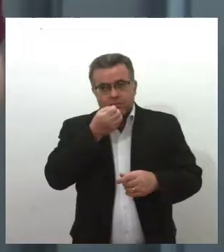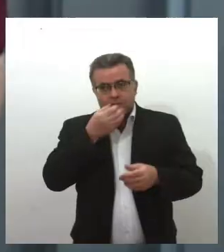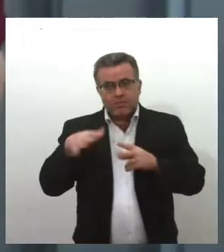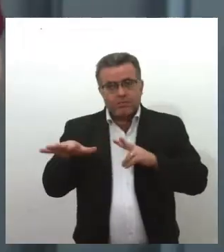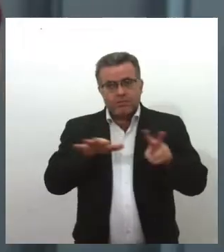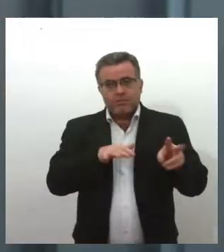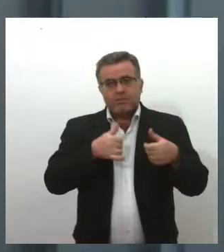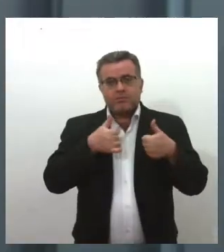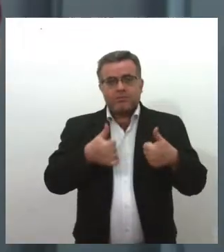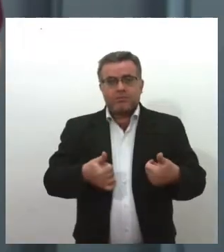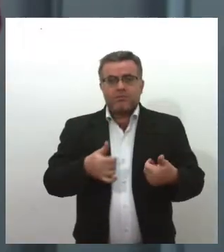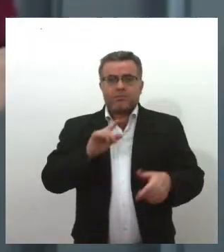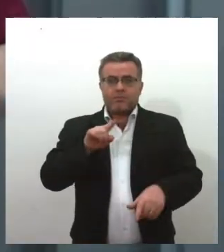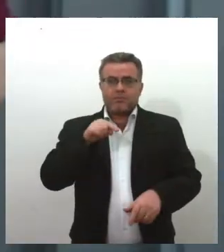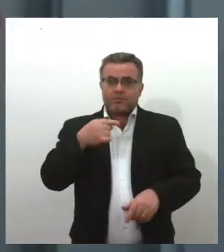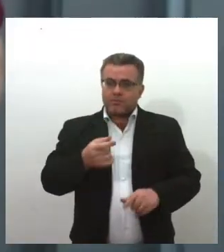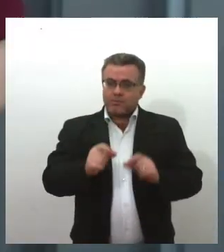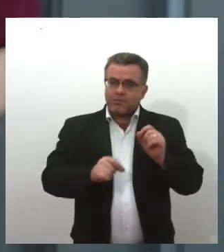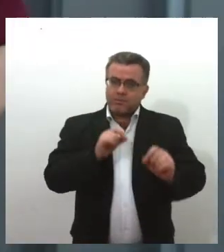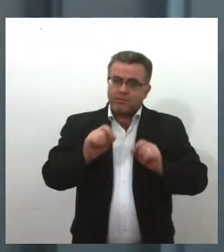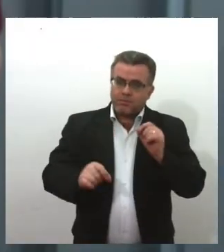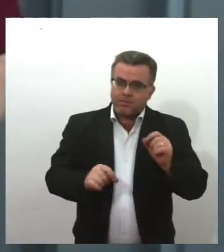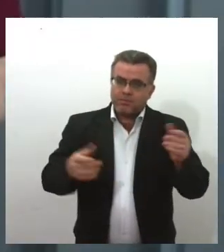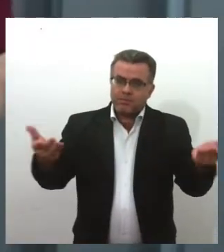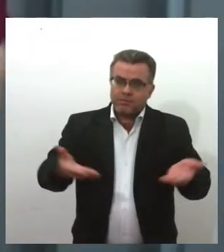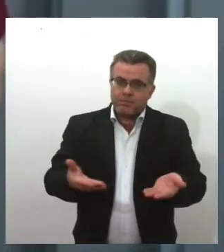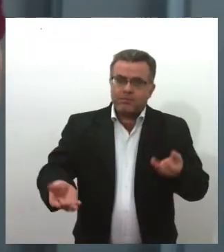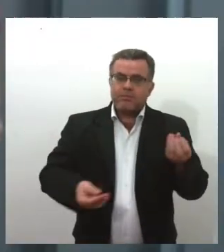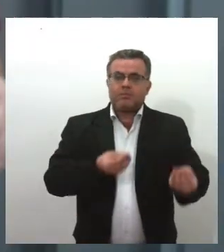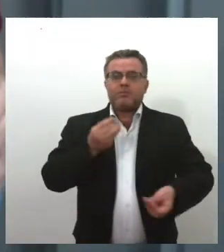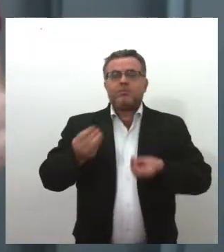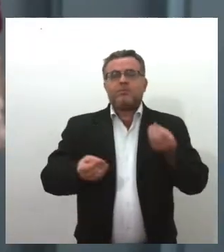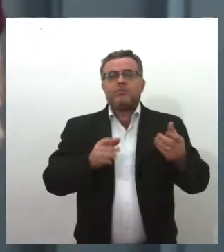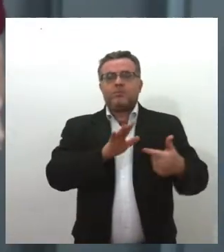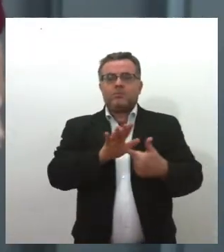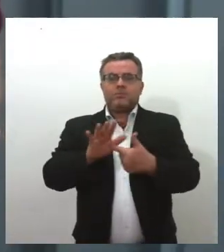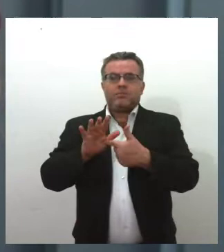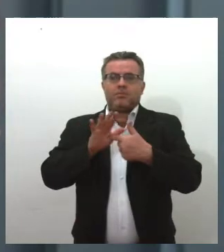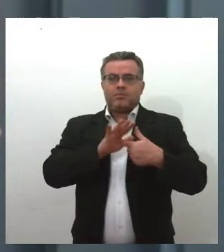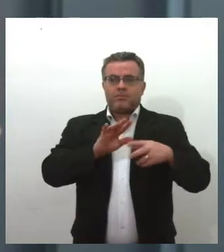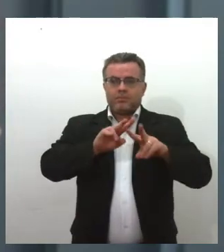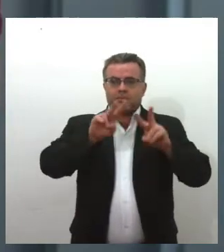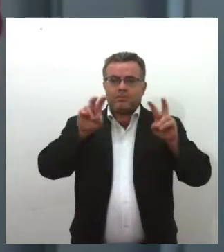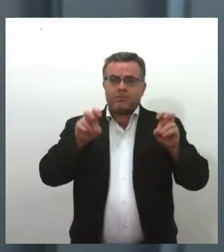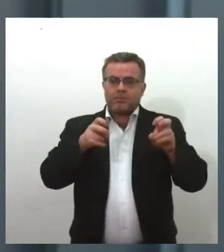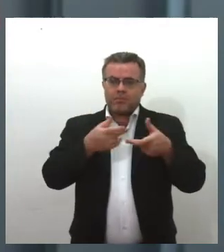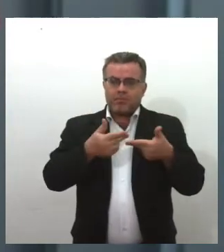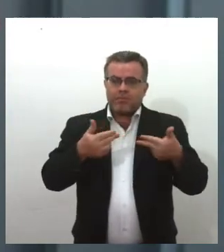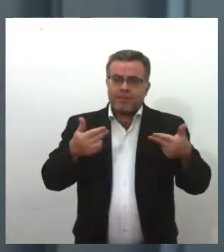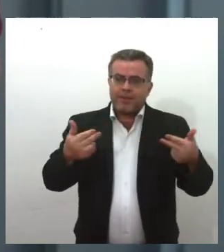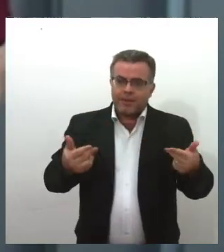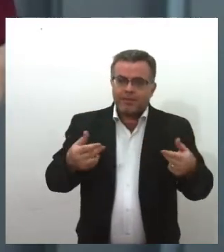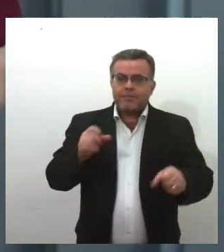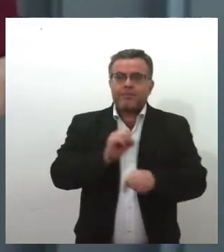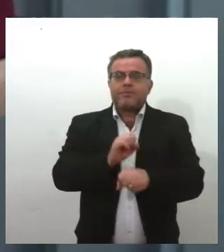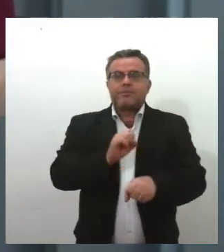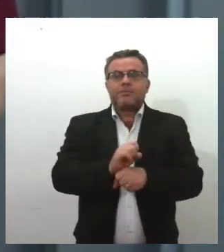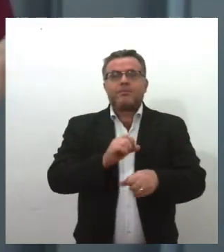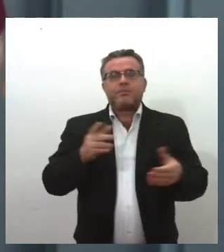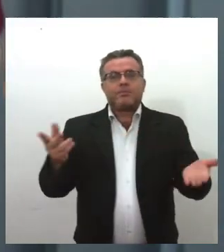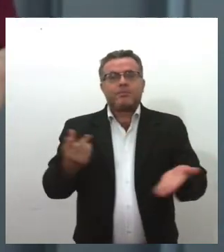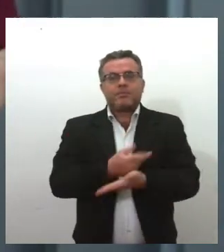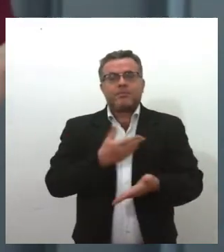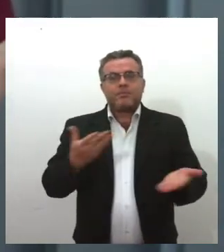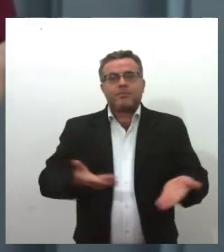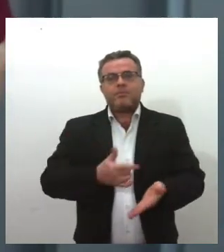também. Daqui a pouco tem uma Alésia Notícia que hoje destaca a oferta de vagas temporárias que deve crescer neste fim de ano no